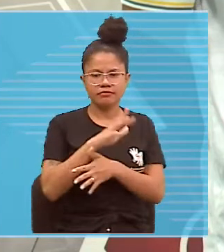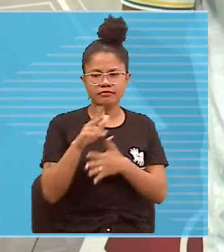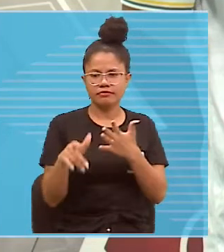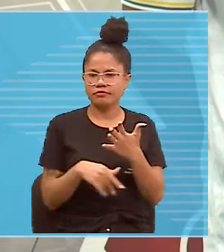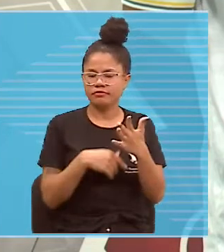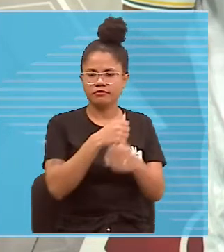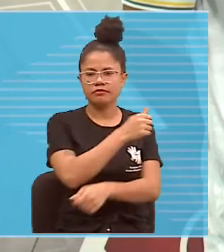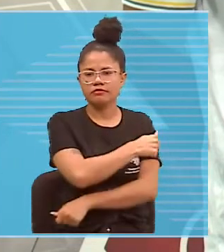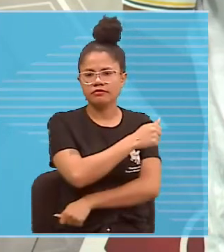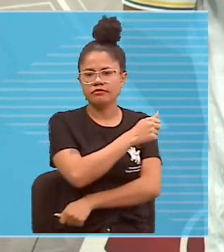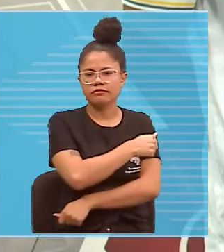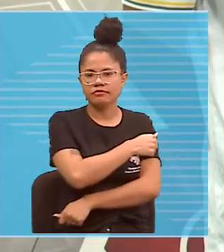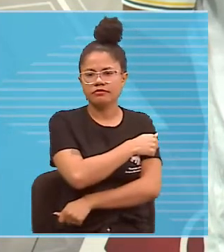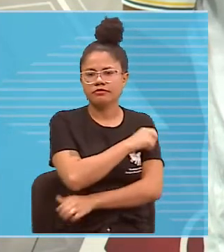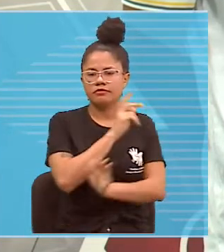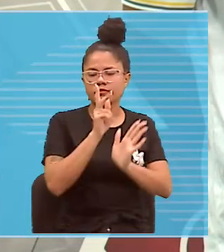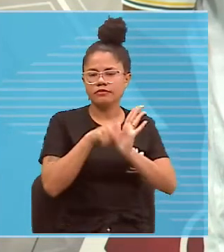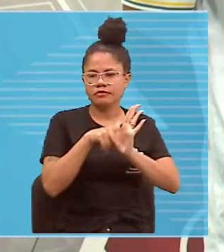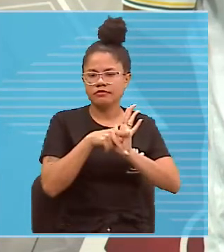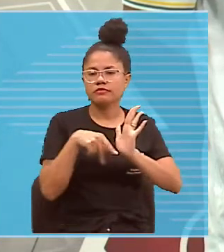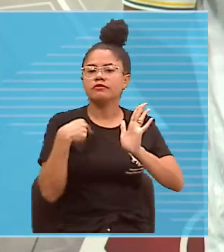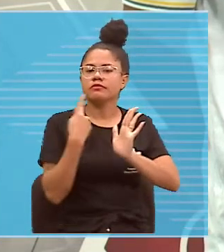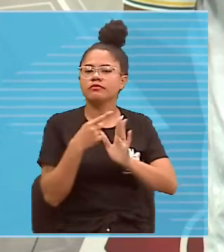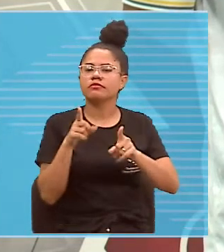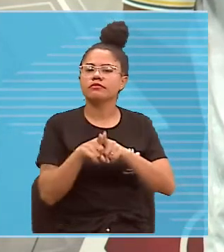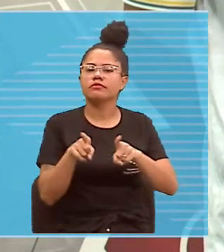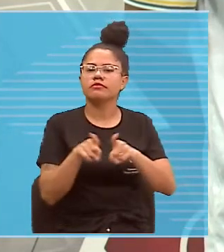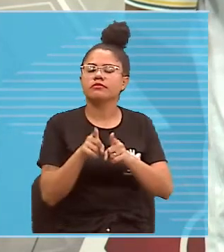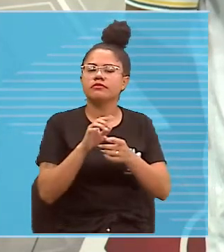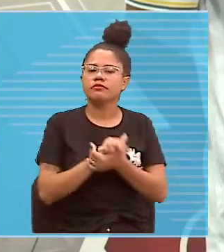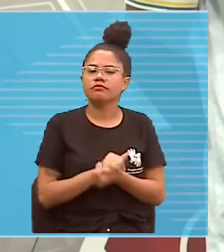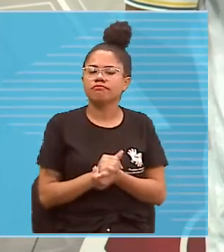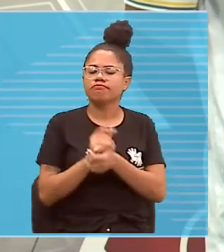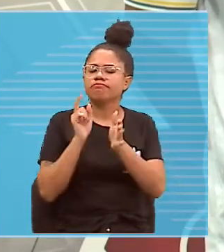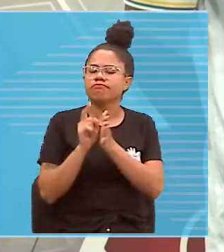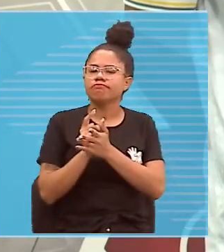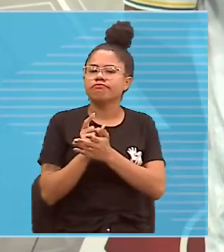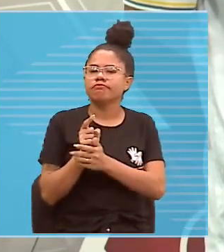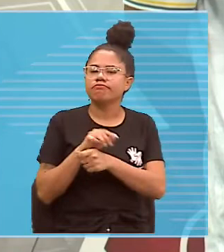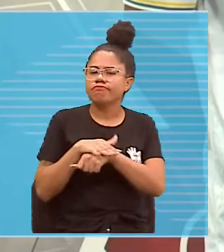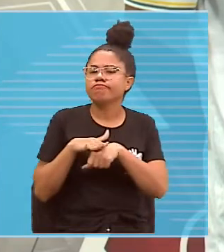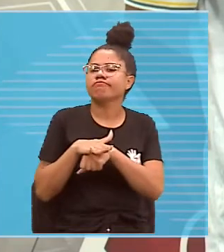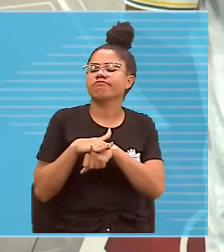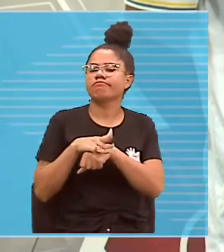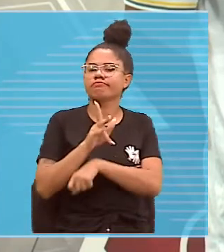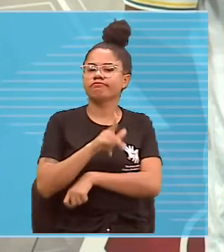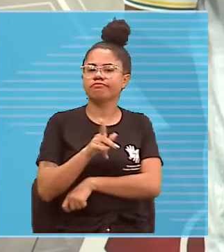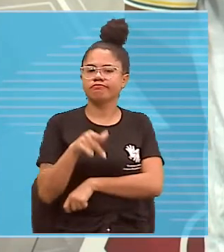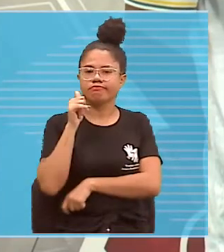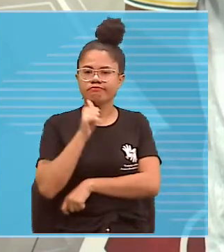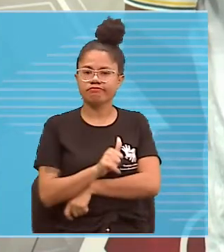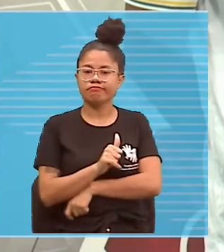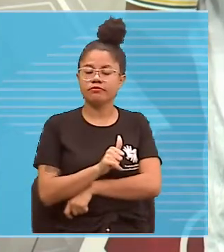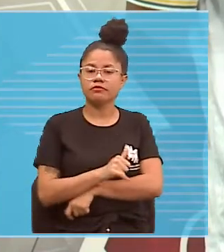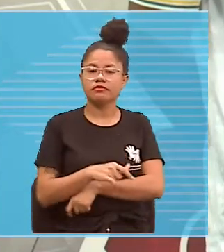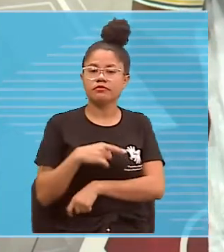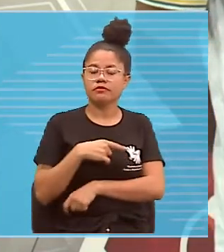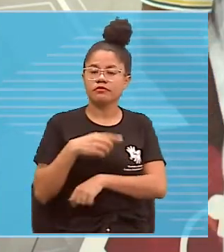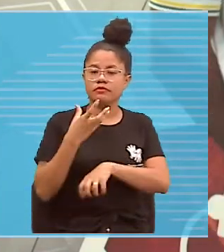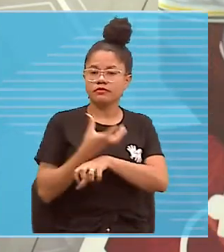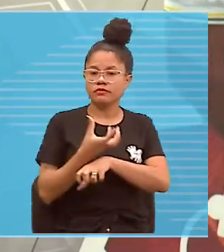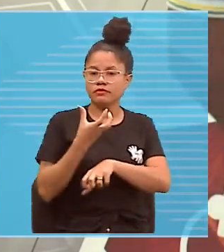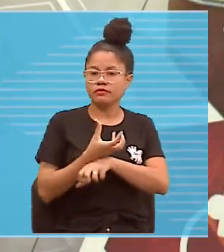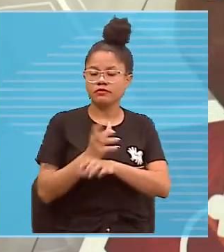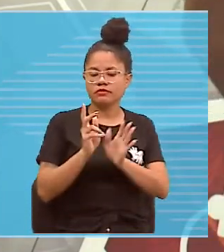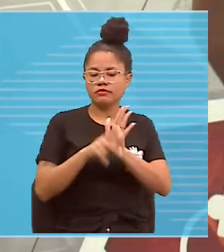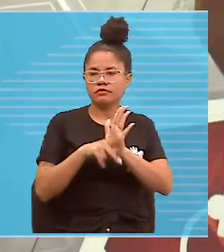também ouviu a professora, né? A professora que ela ministra a disciplina de projeto de vida. E ela